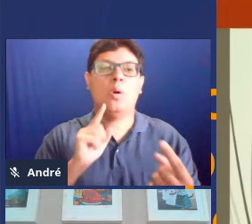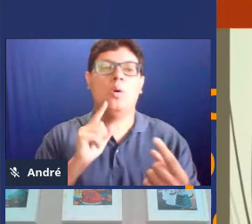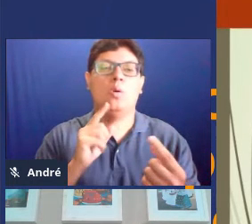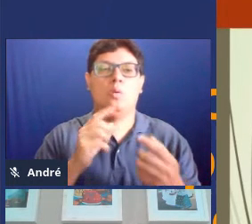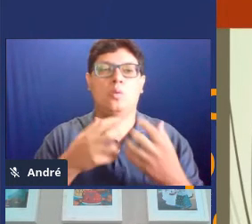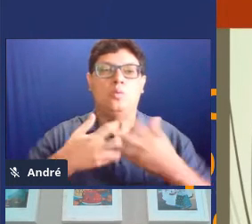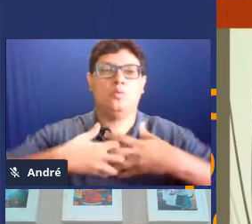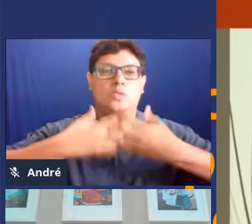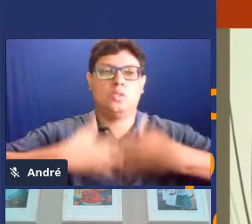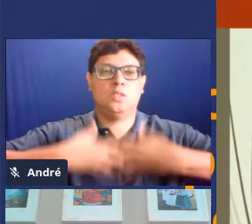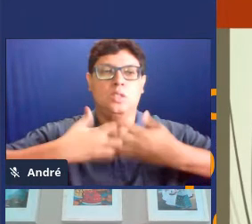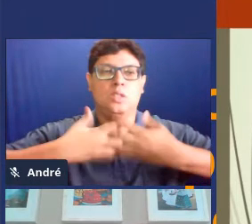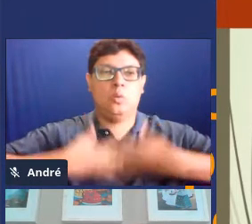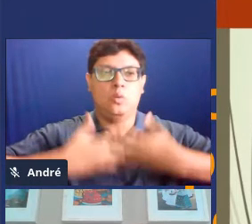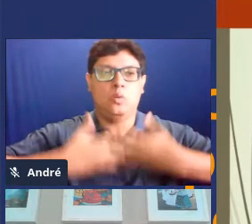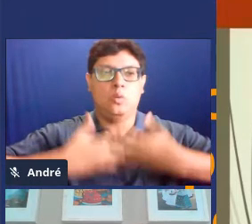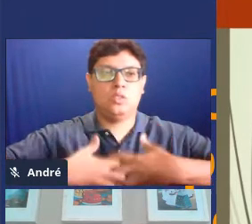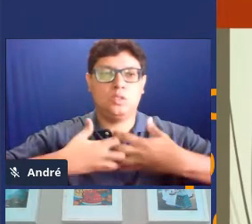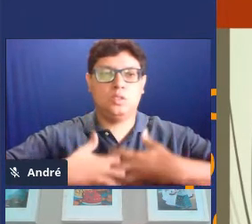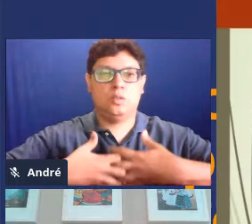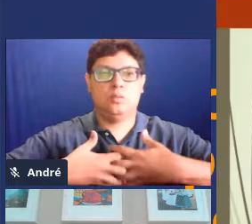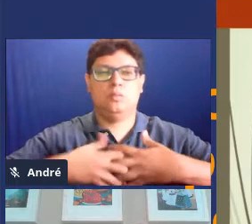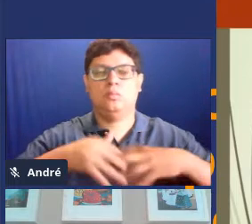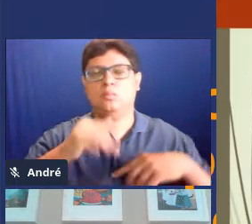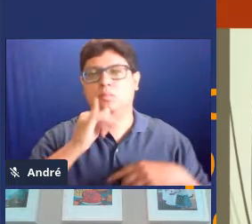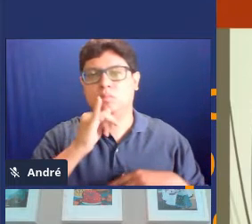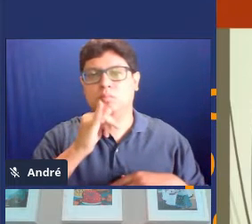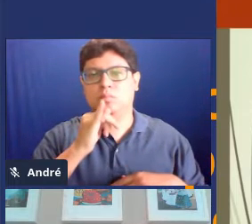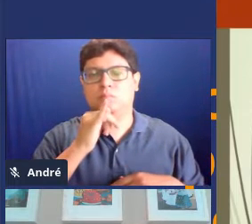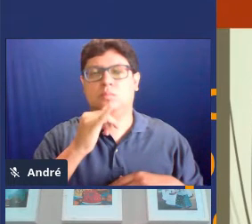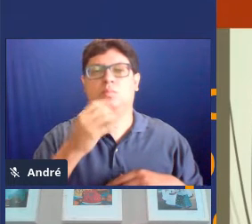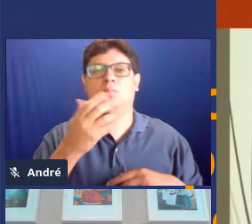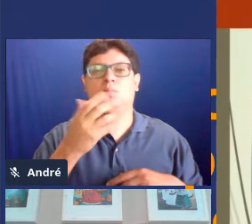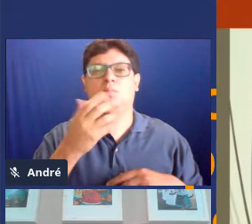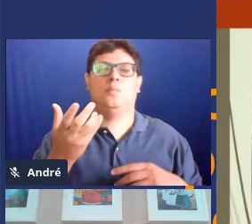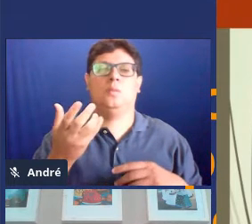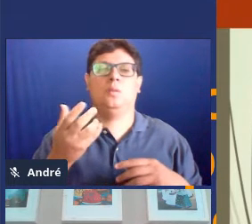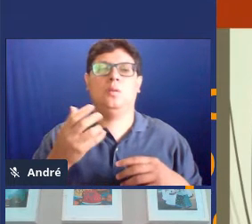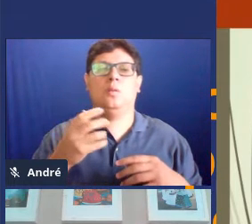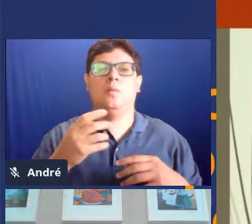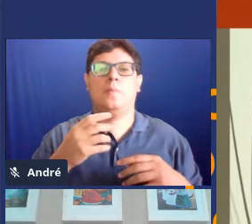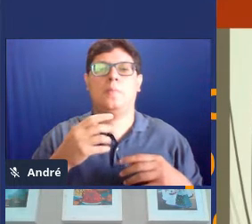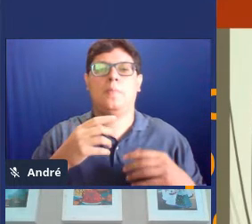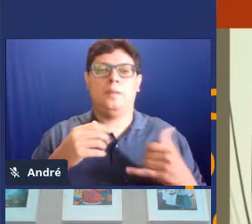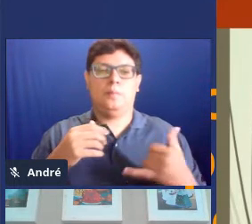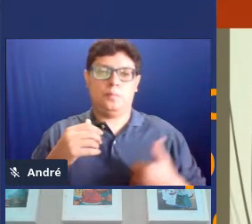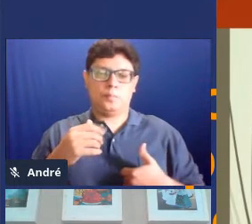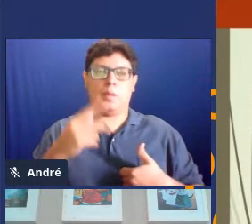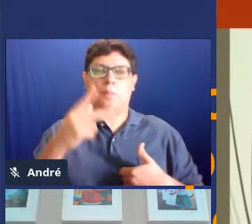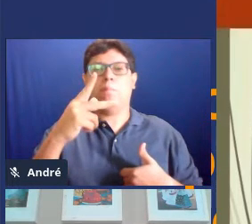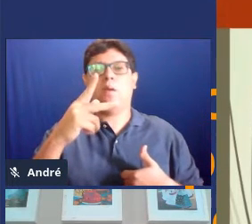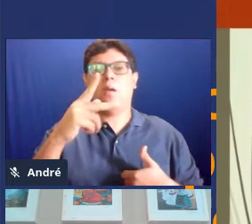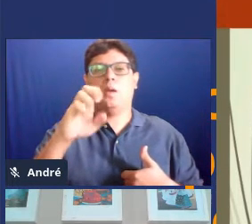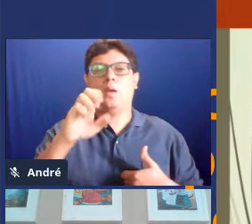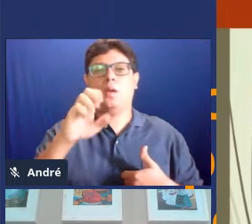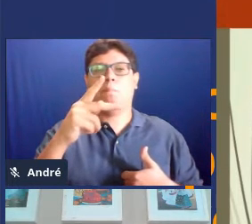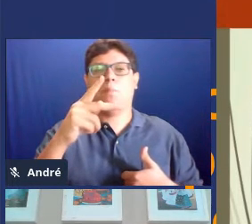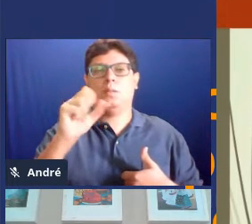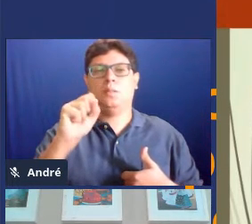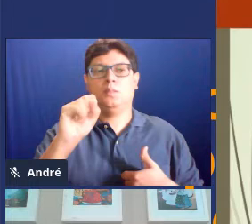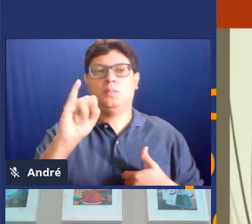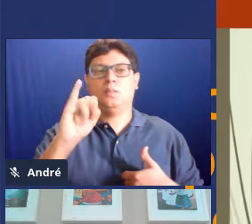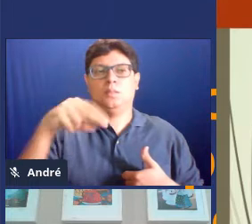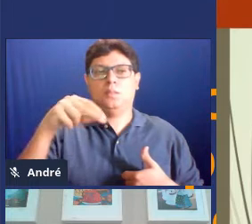proteína com a função, pepsina para digestão, queratina para pele, e assim sucessivamente. Ou seja,